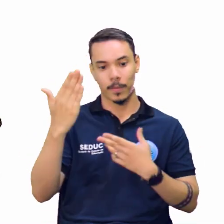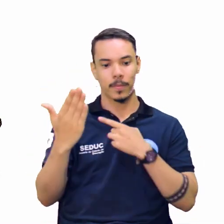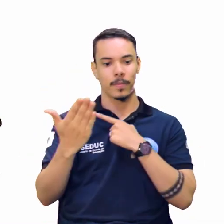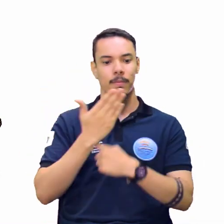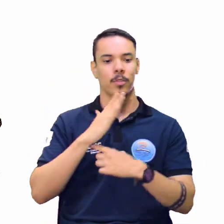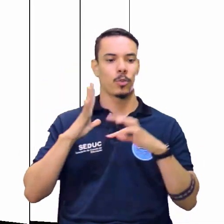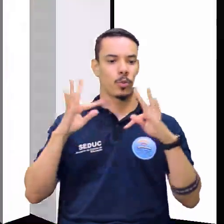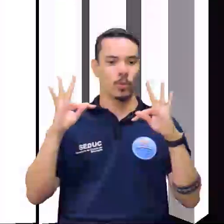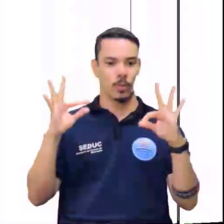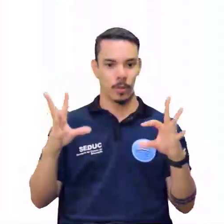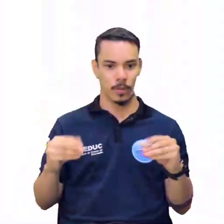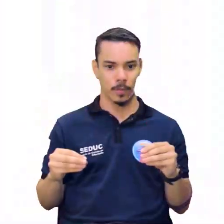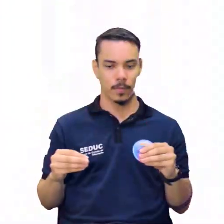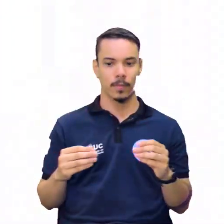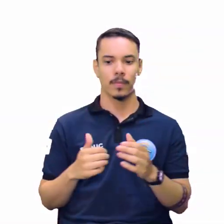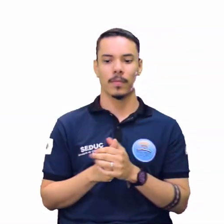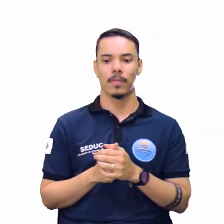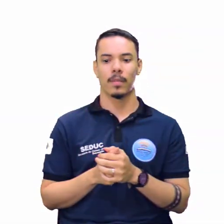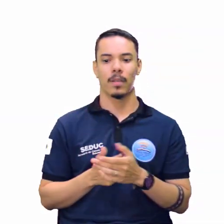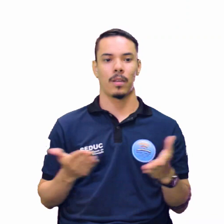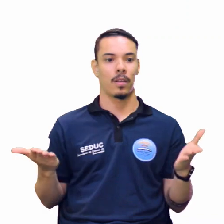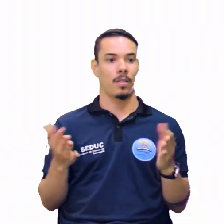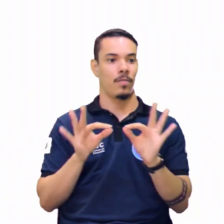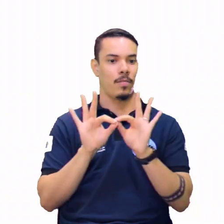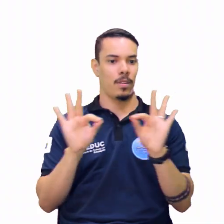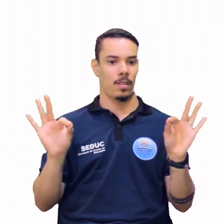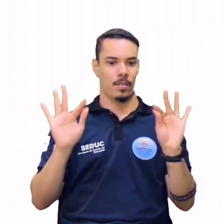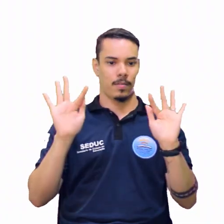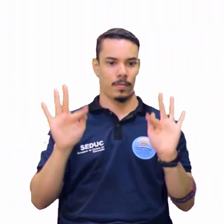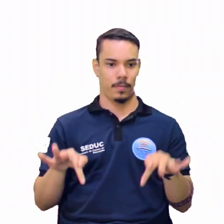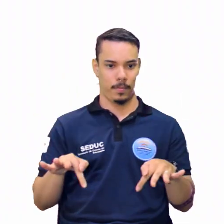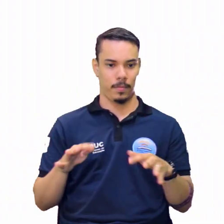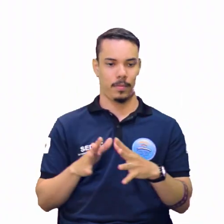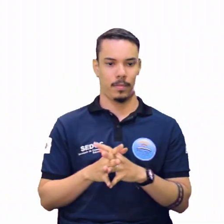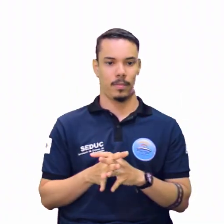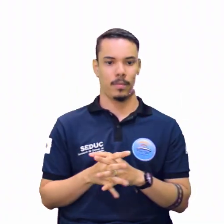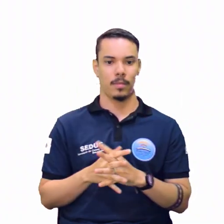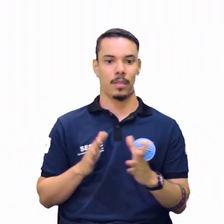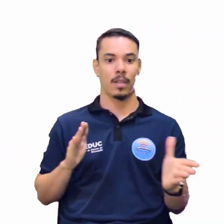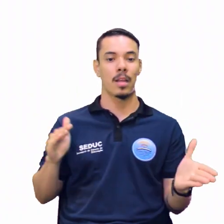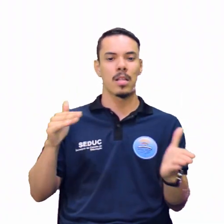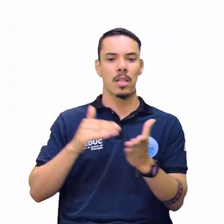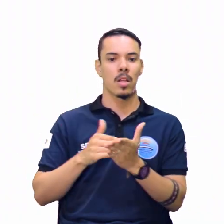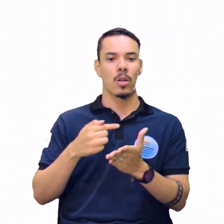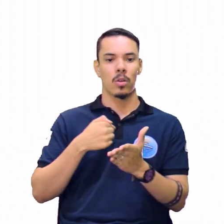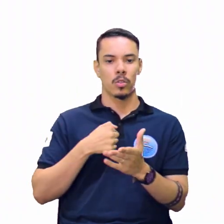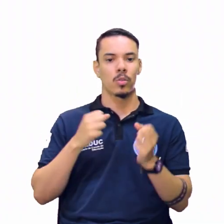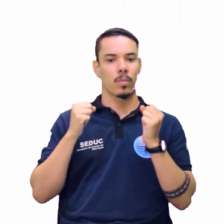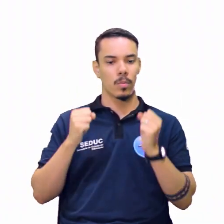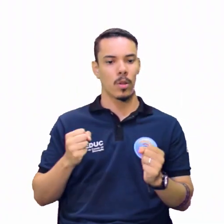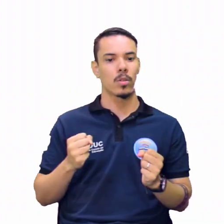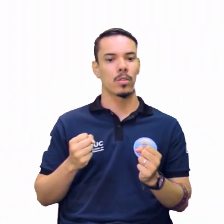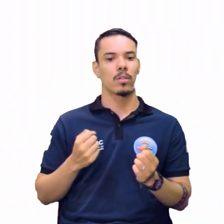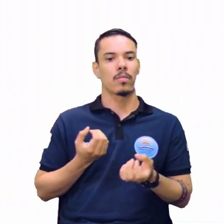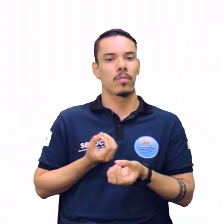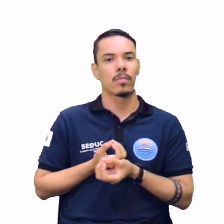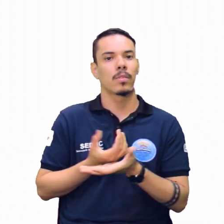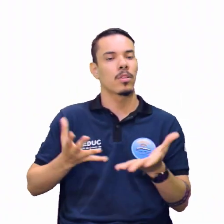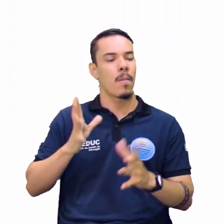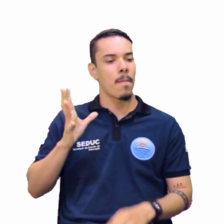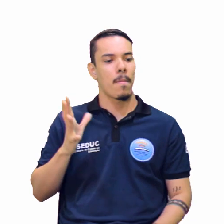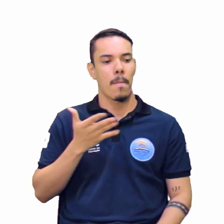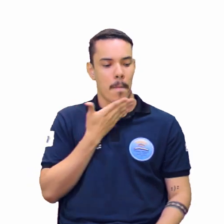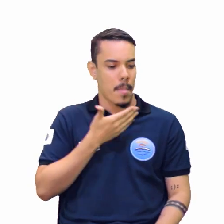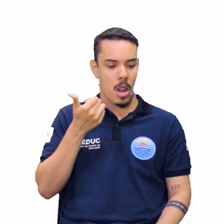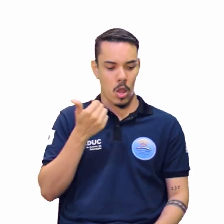colaboração de todos e vamos diretamente para nossa mensagem até onde posso vou deixando o